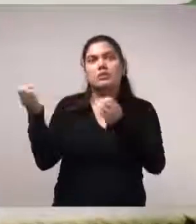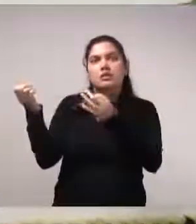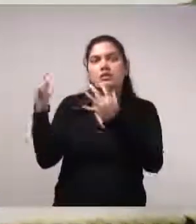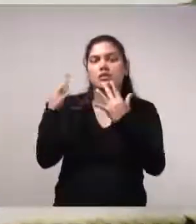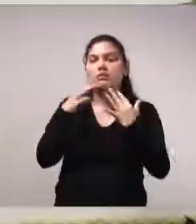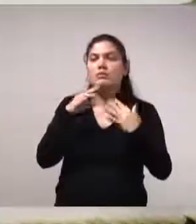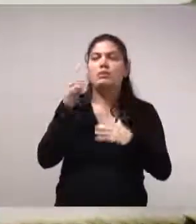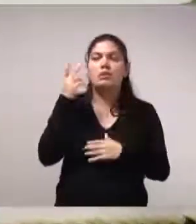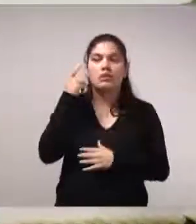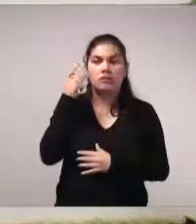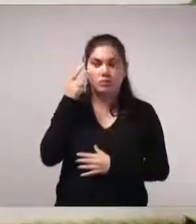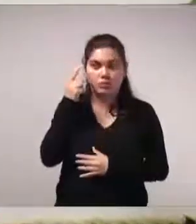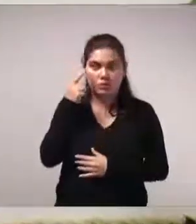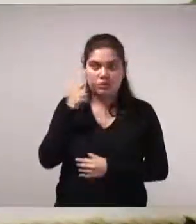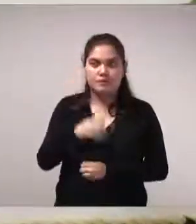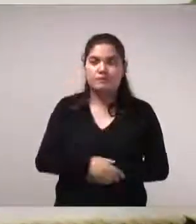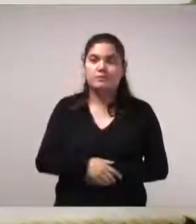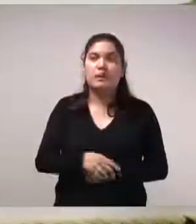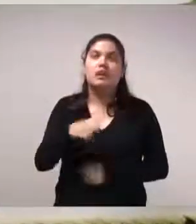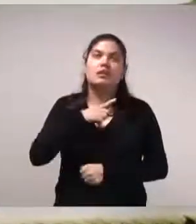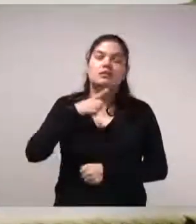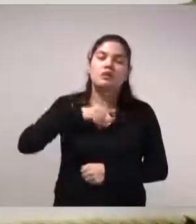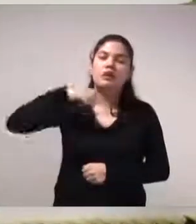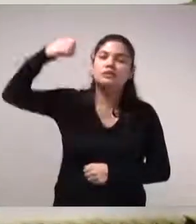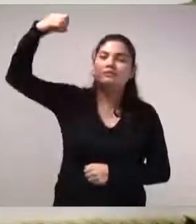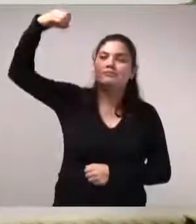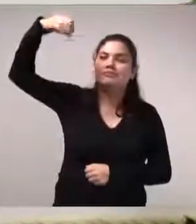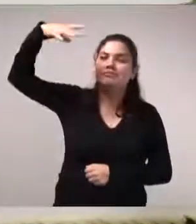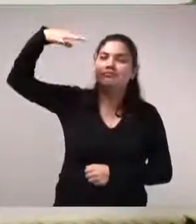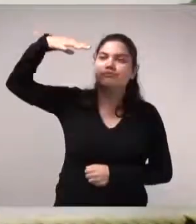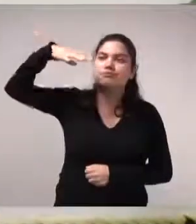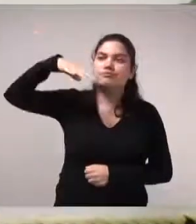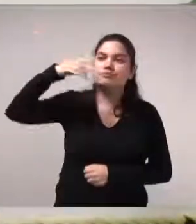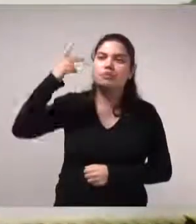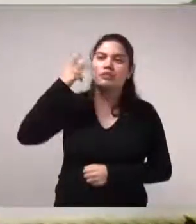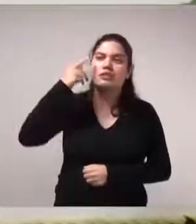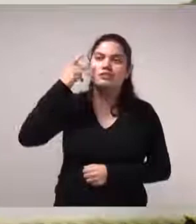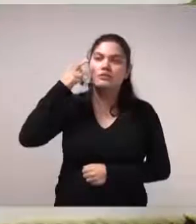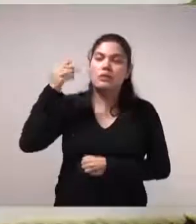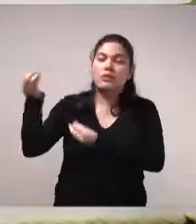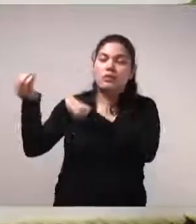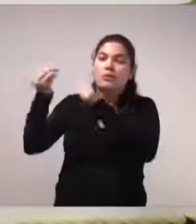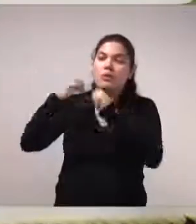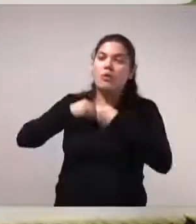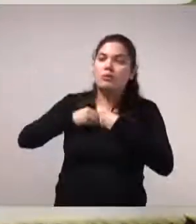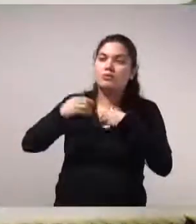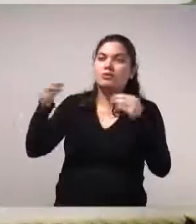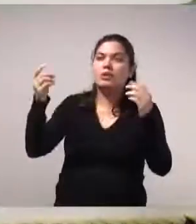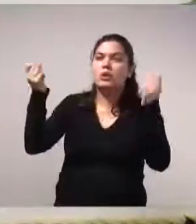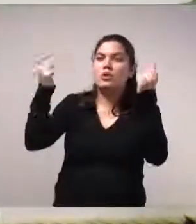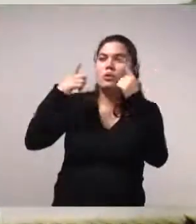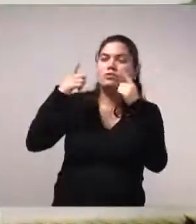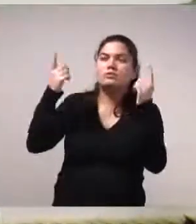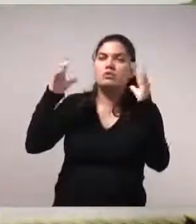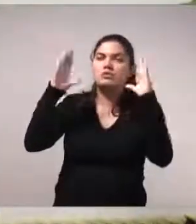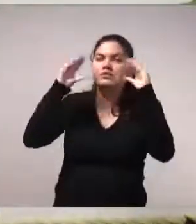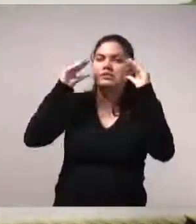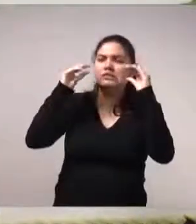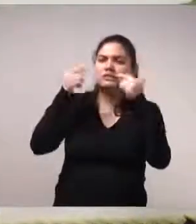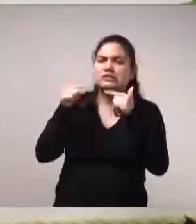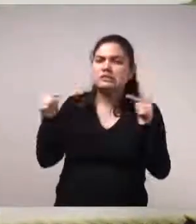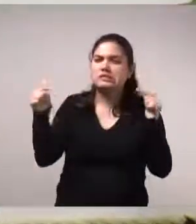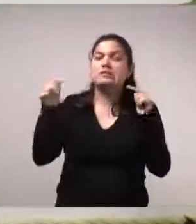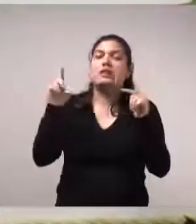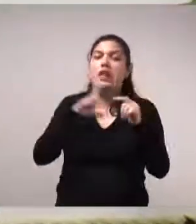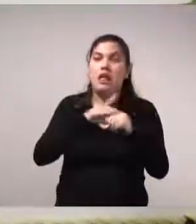E aí vem essa questão da iluminação, né? Como trazer a luz sem gerar o desconforto. E a iluminação é um